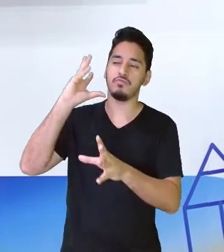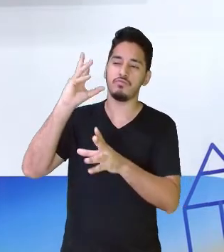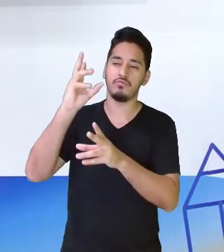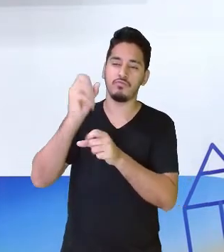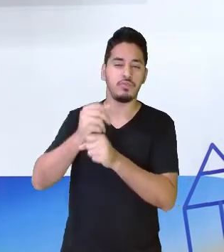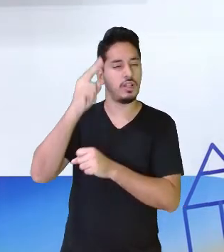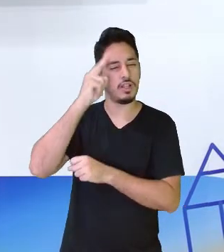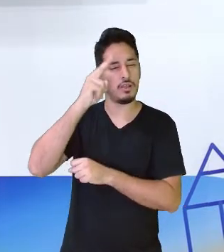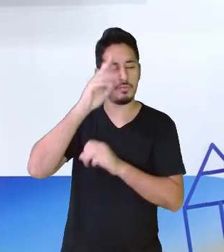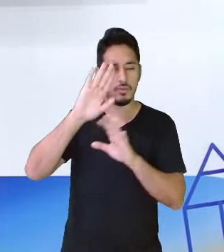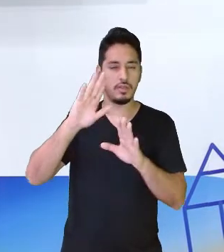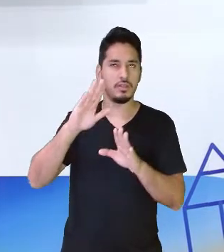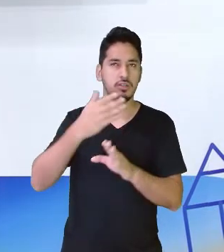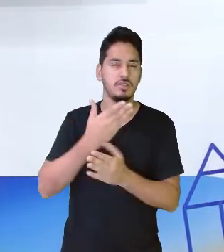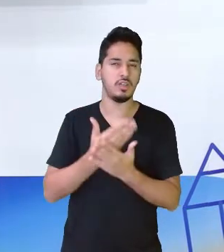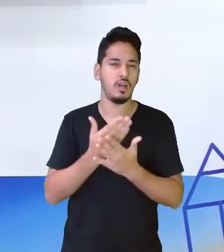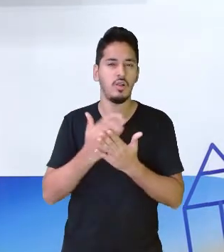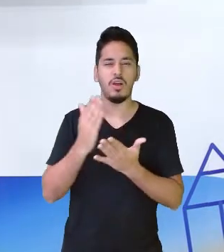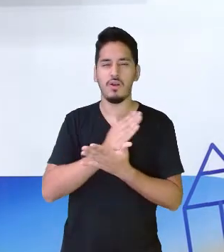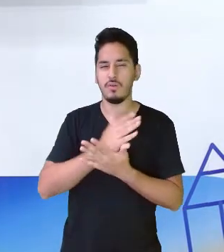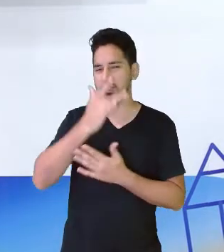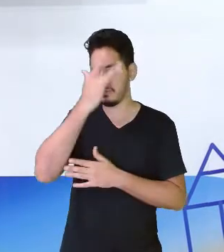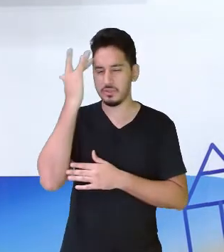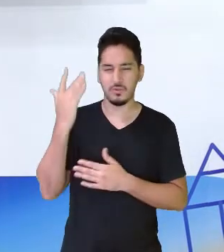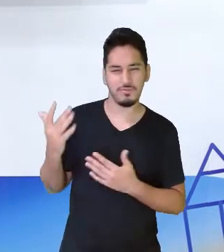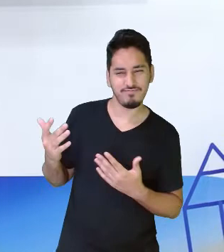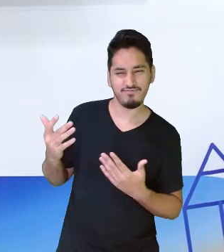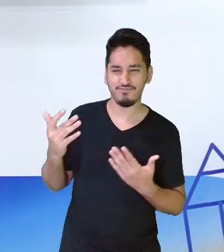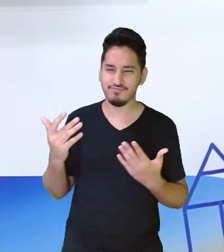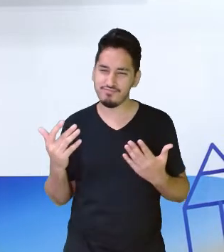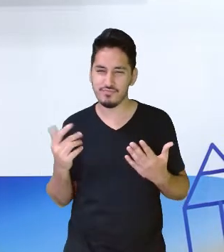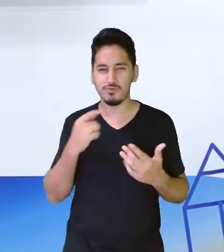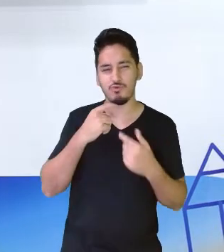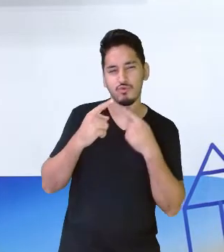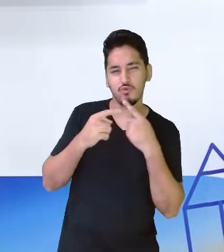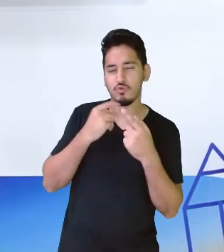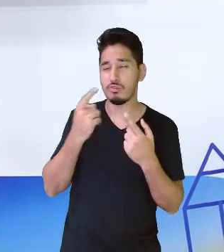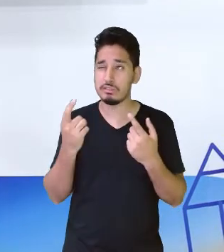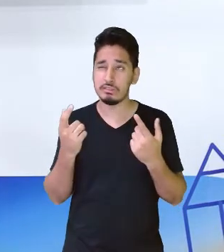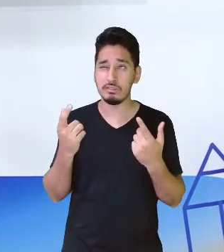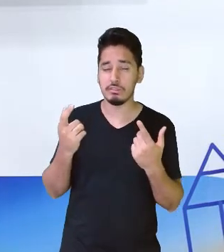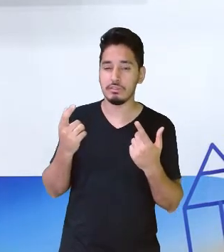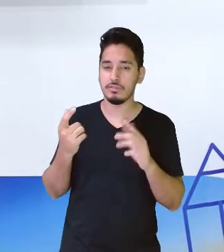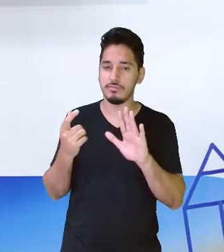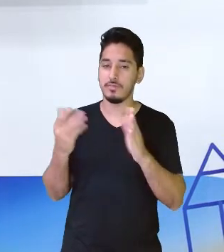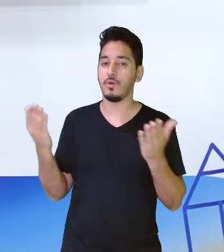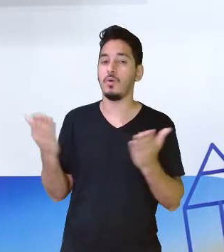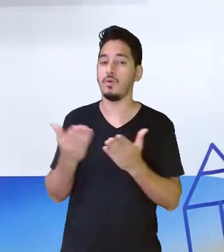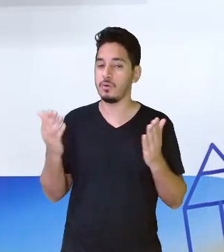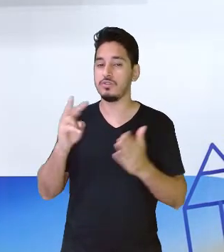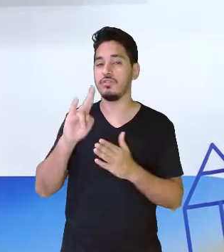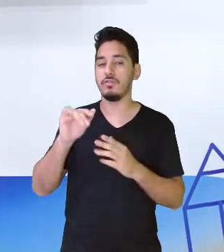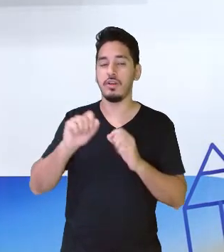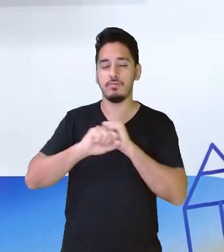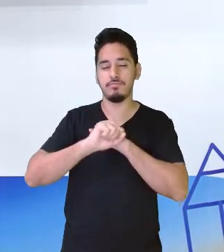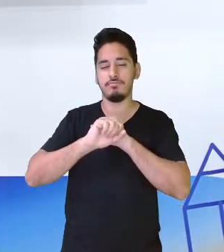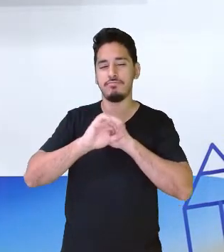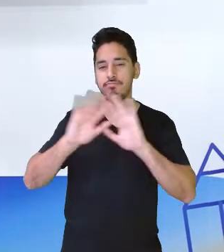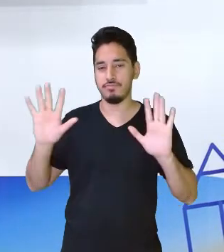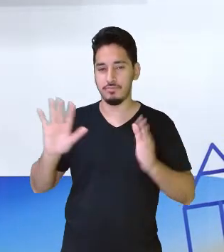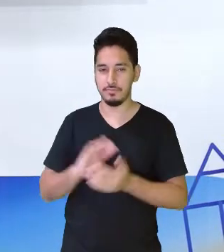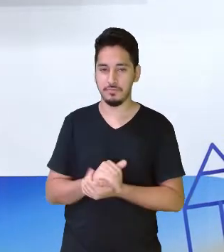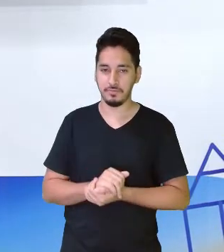nas últimas aulas eu percebi que algumas pessoas ficaram em dúvida. Hoje a gente vai tirar todas elas,